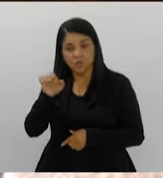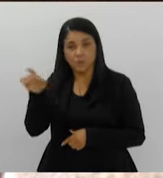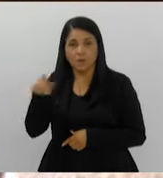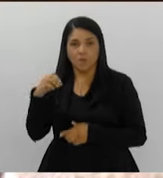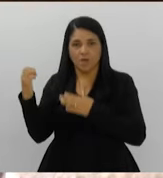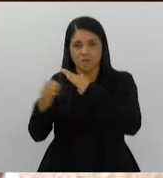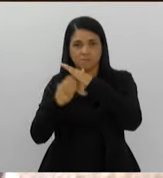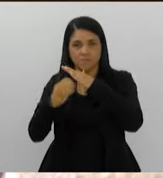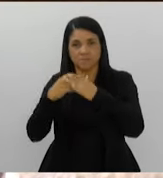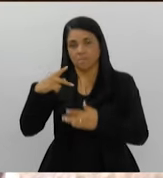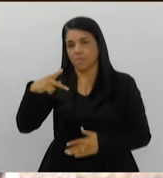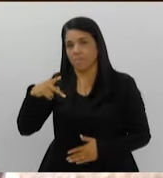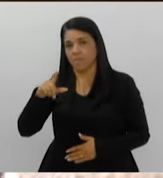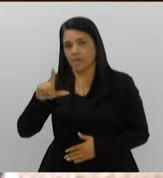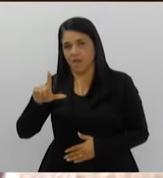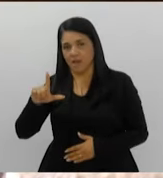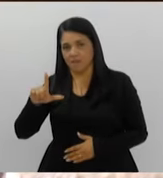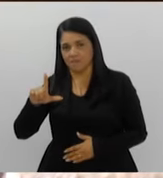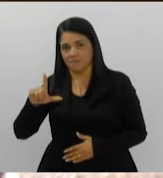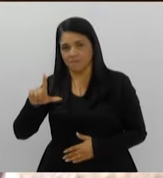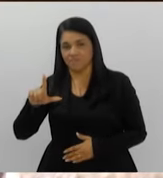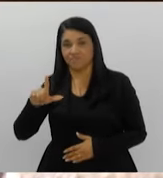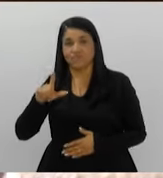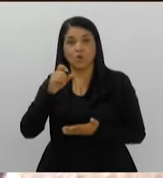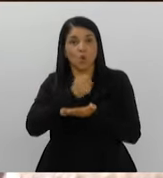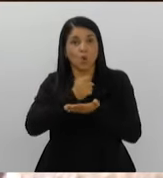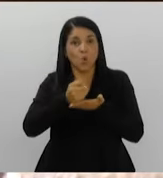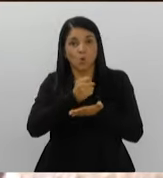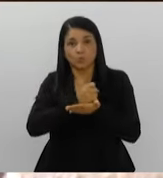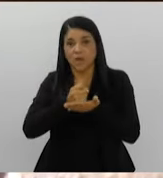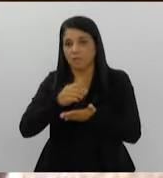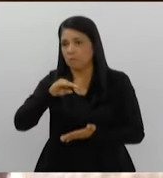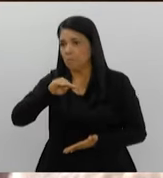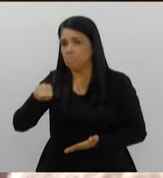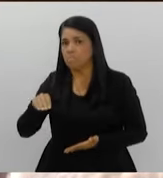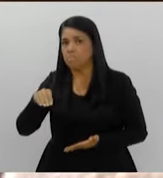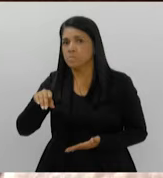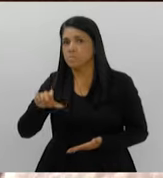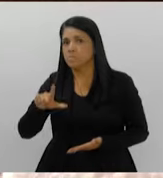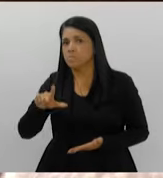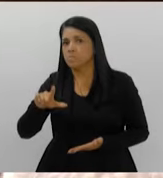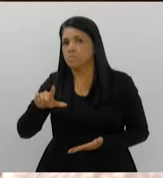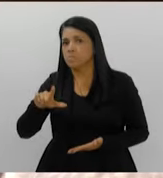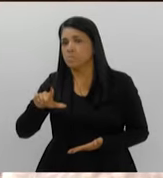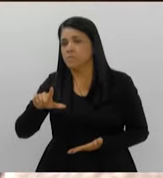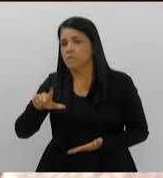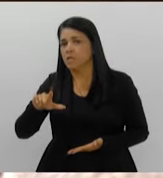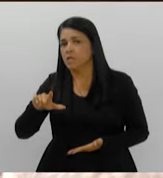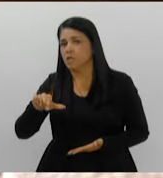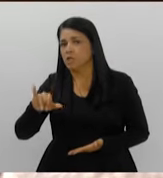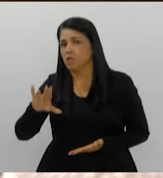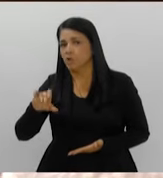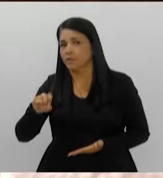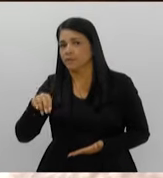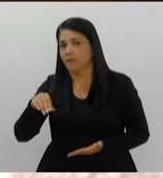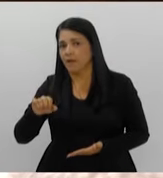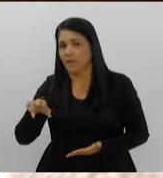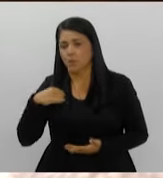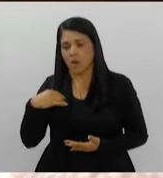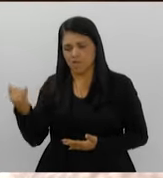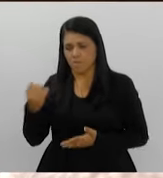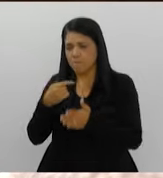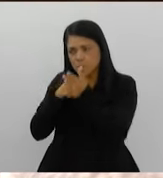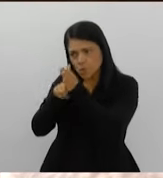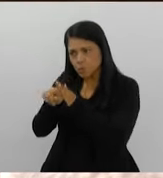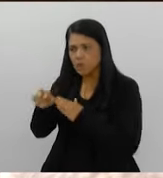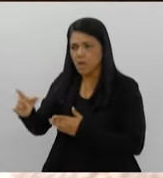PL, que tem contratos milionários com o DETRO, e ela teve a cara de pau de dizer na CPI, quando eu fiz uma